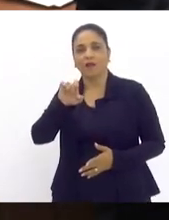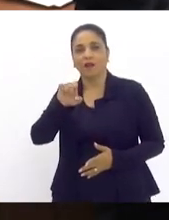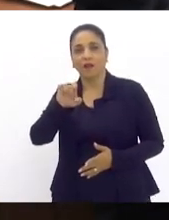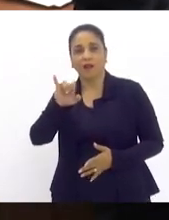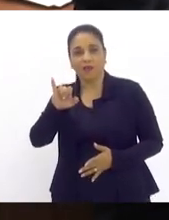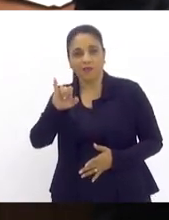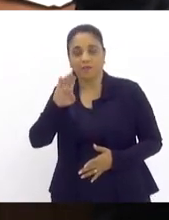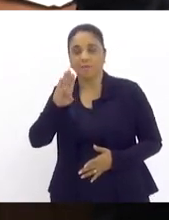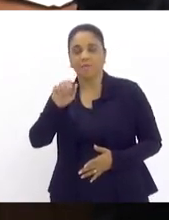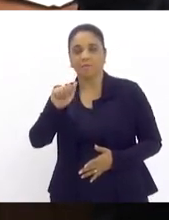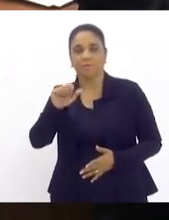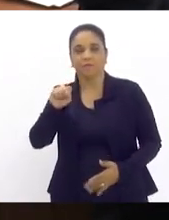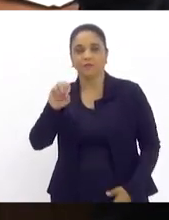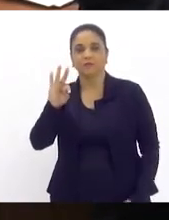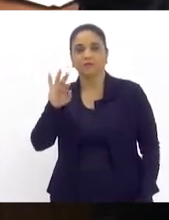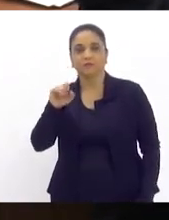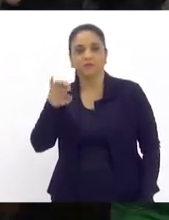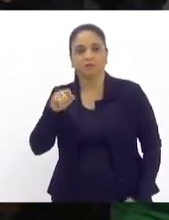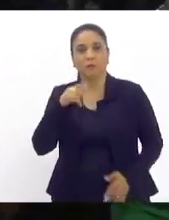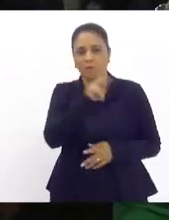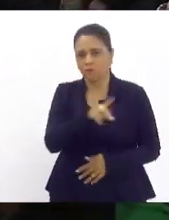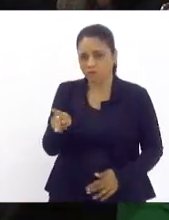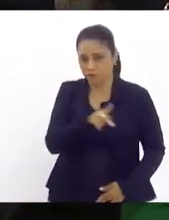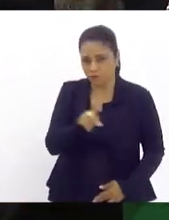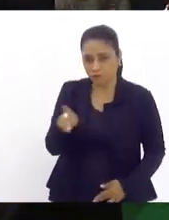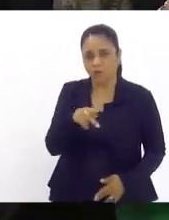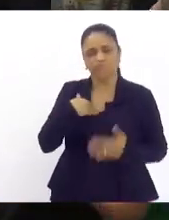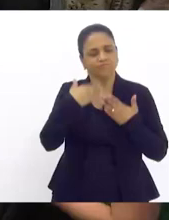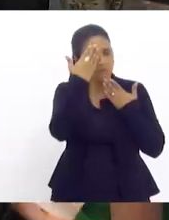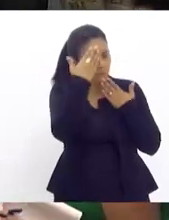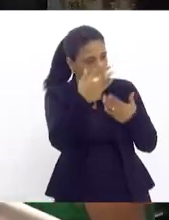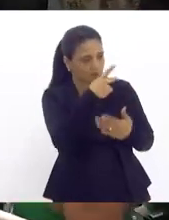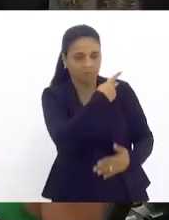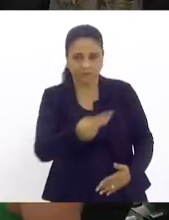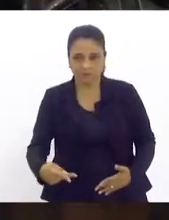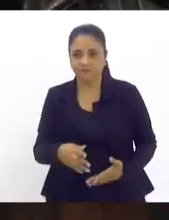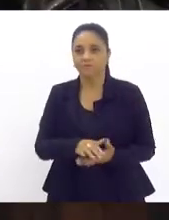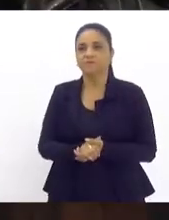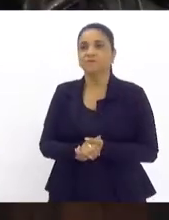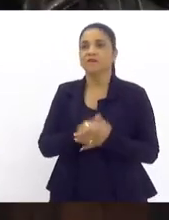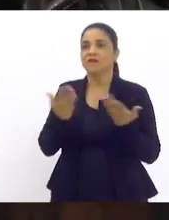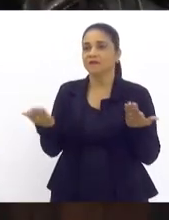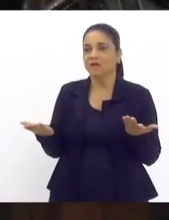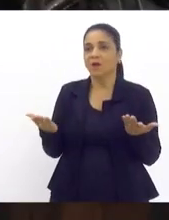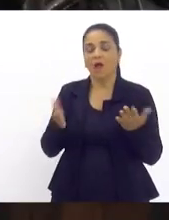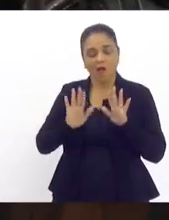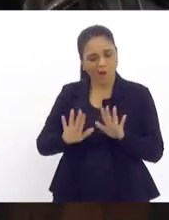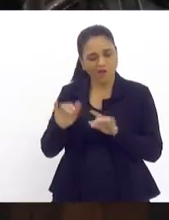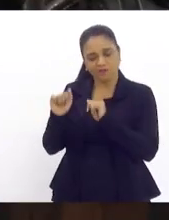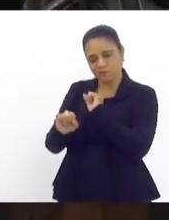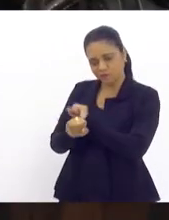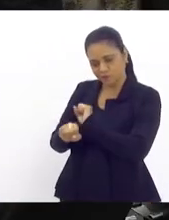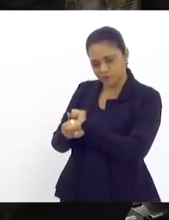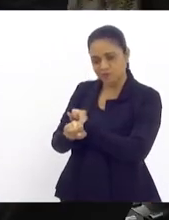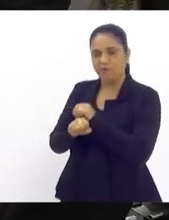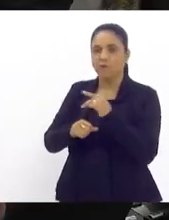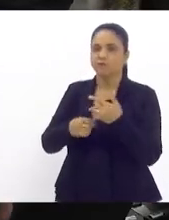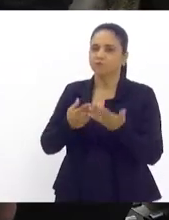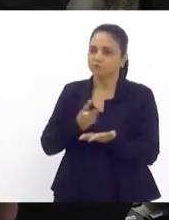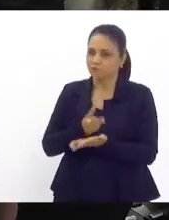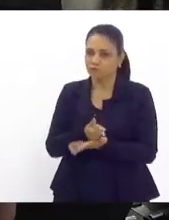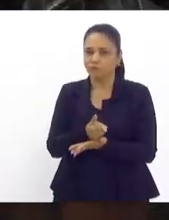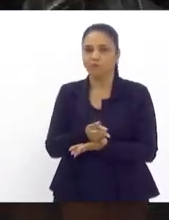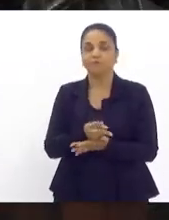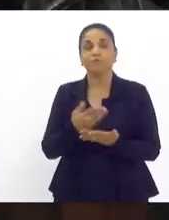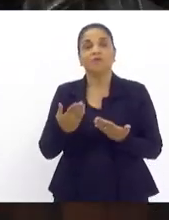Elei Batista. Muito obrigado, presidente. Declaração de voto, presidente. Agora, no momento, não. Vamos votar a matéria, por gentileza. Tá bom, obrigado.